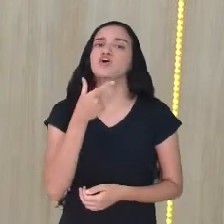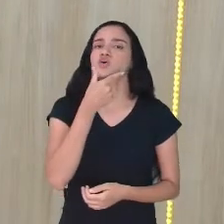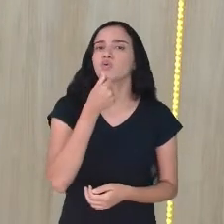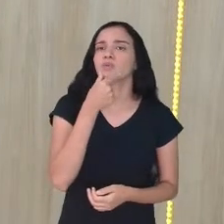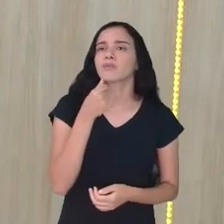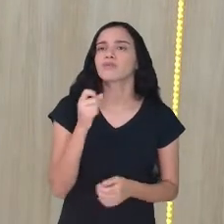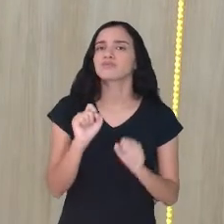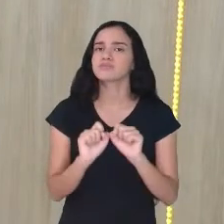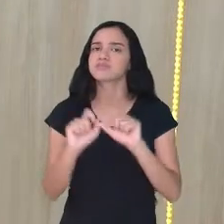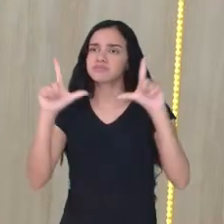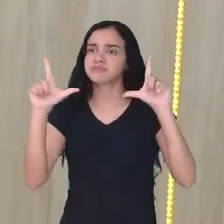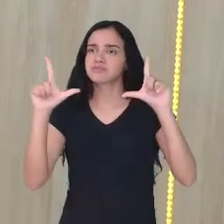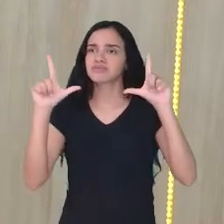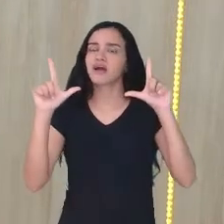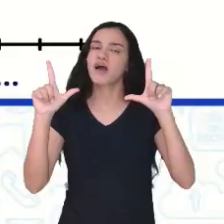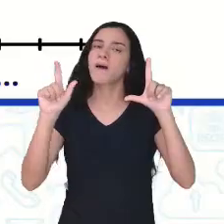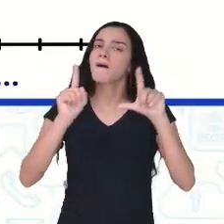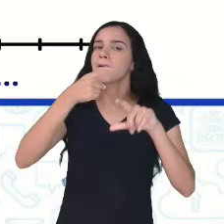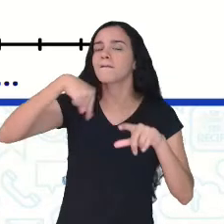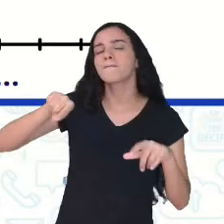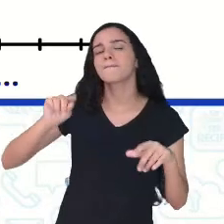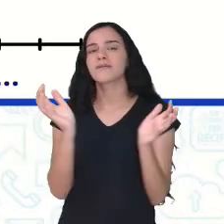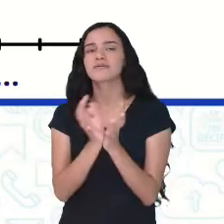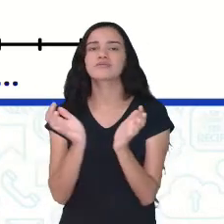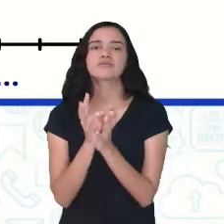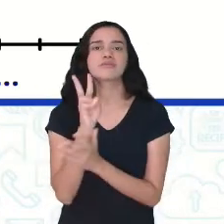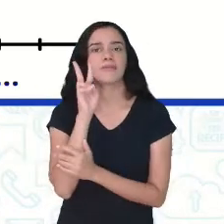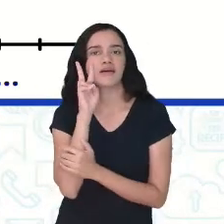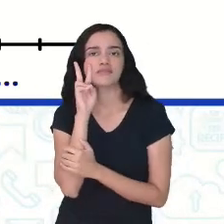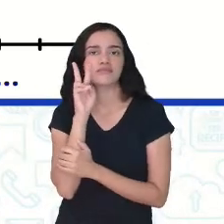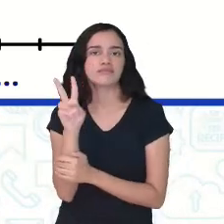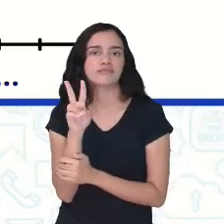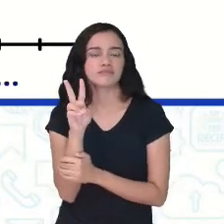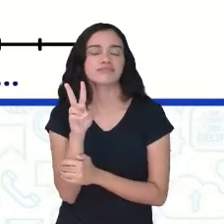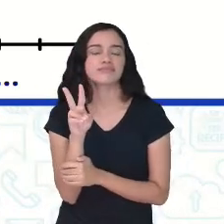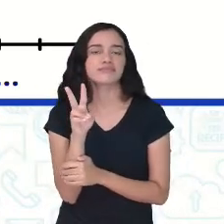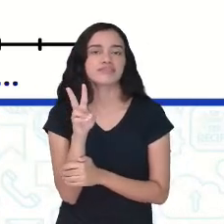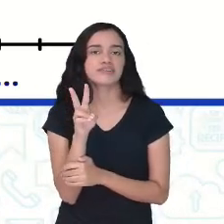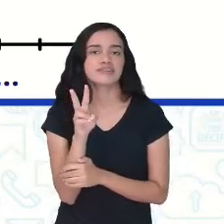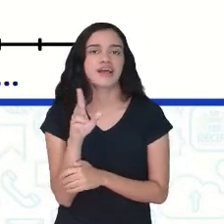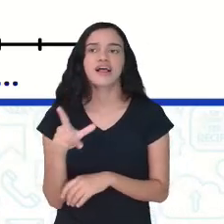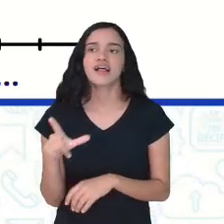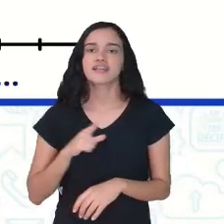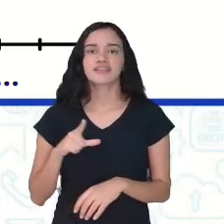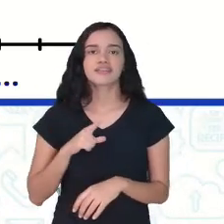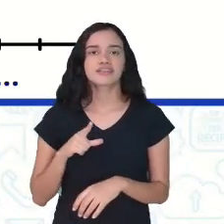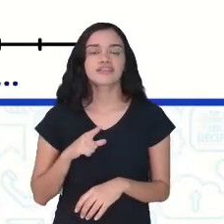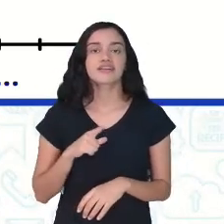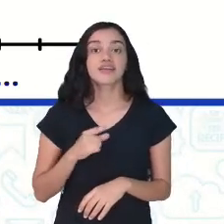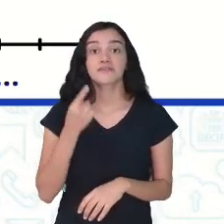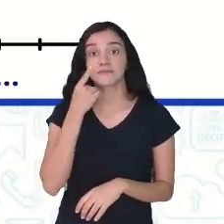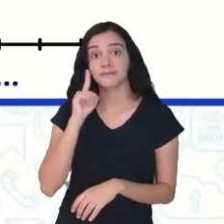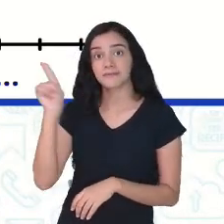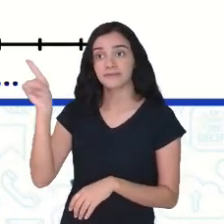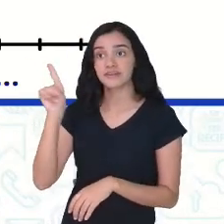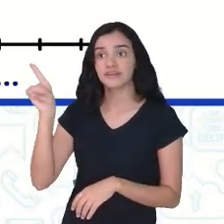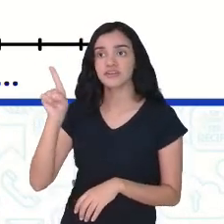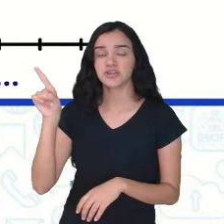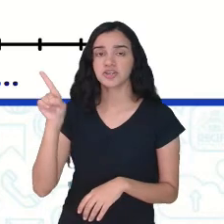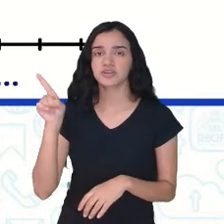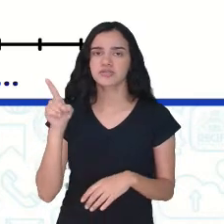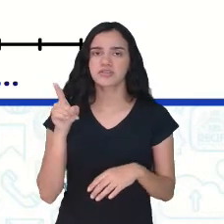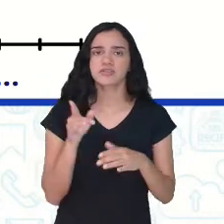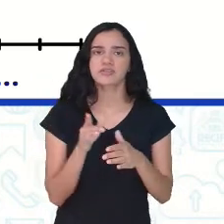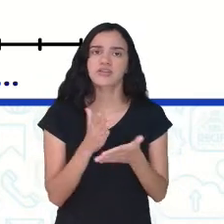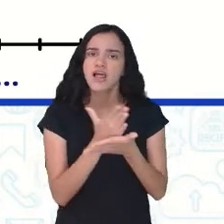Dá um zoom aí, que aí dá para a turma ver que ele botou aí um pontilhado. Você veja que ele não chega na